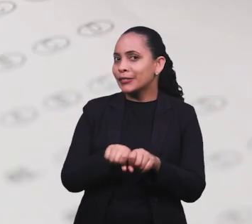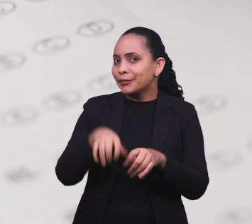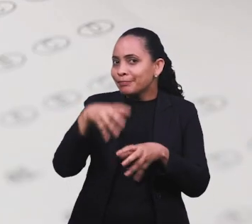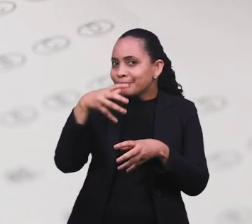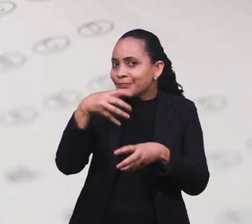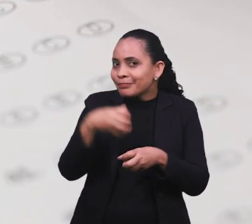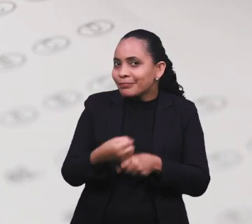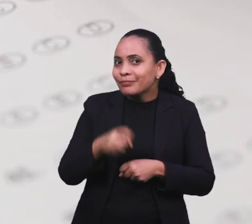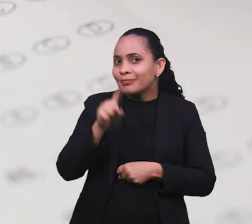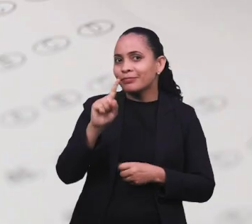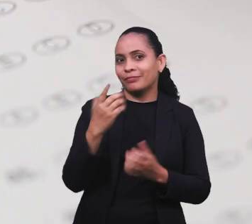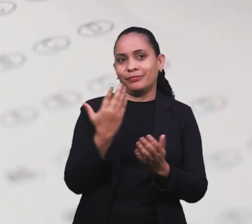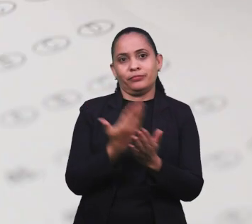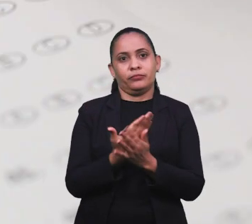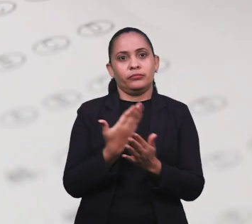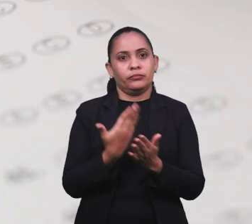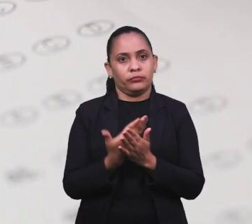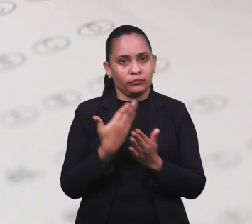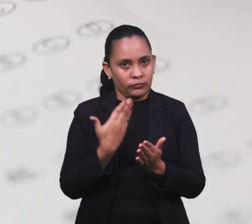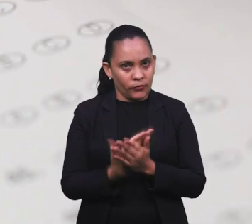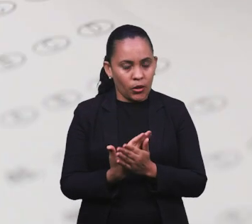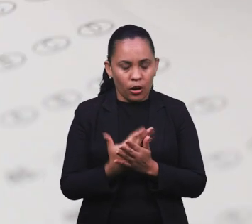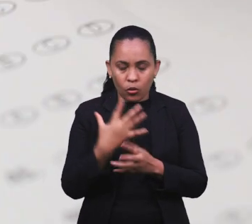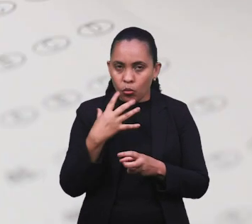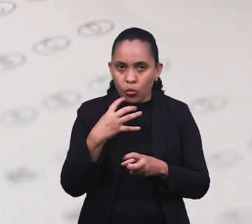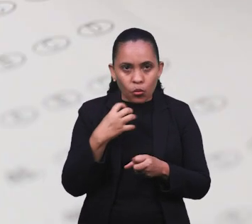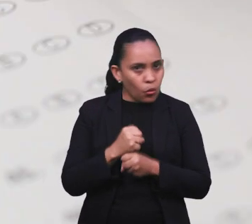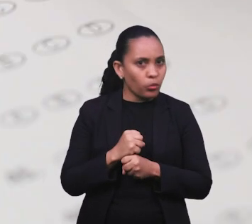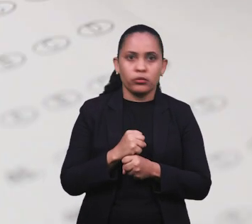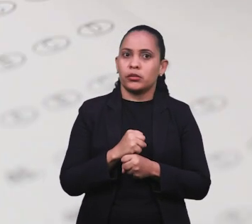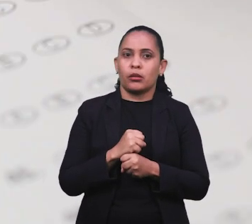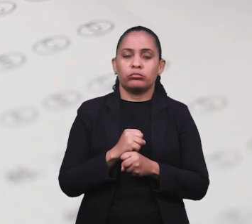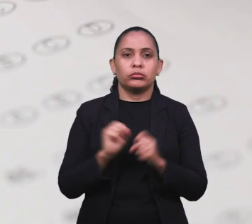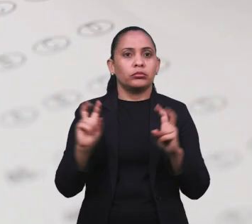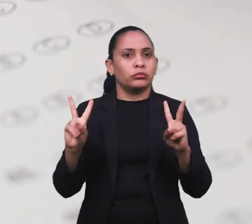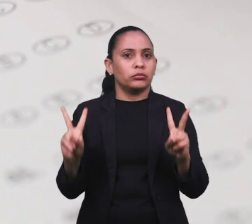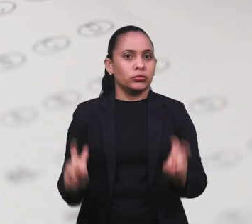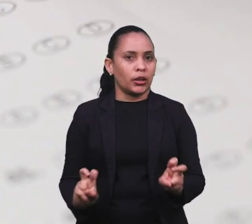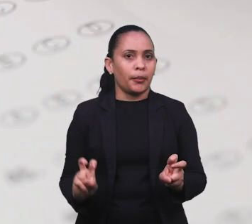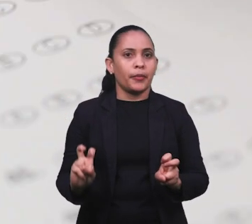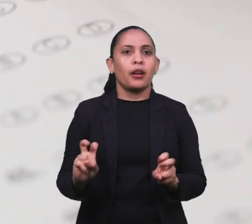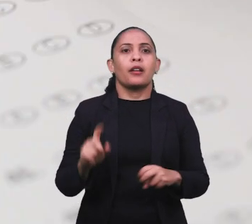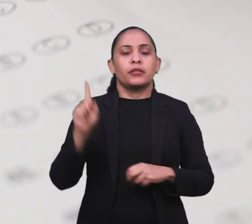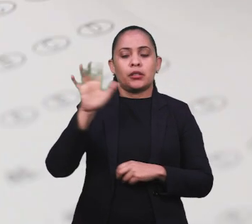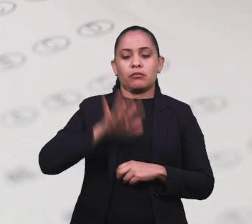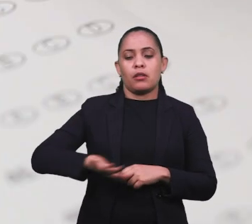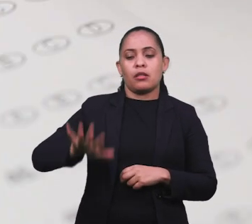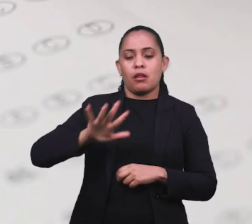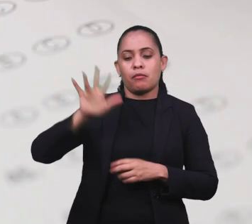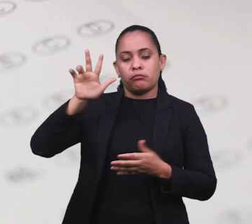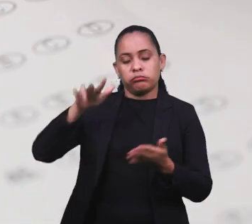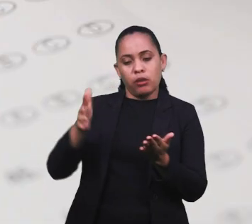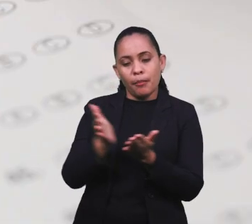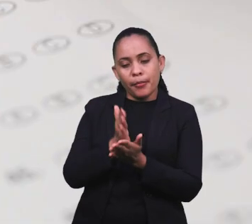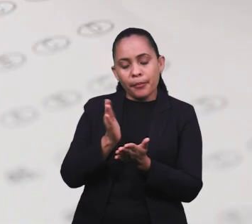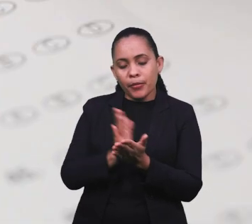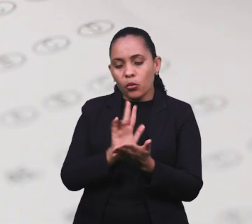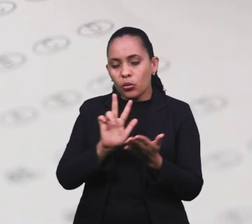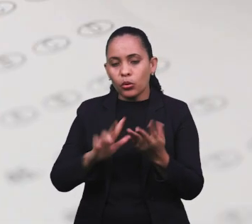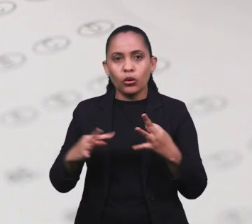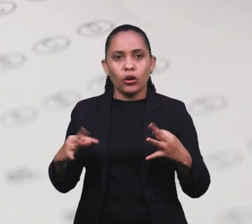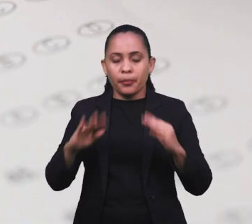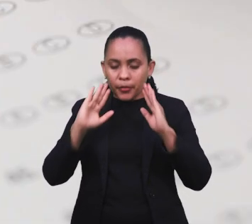fazer revisões daquilo que você estudou, como um fechamento do assunto, né? Você teve a visão geral, você fez uma